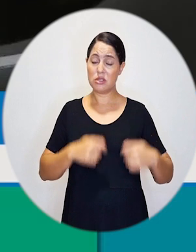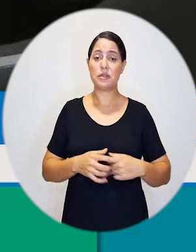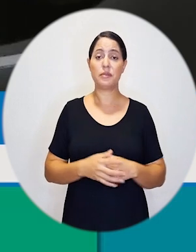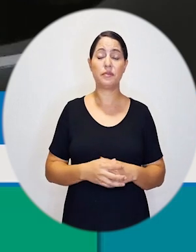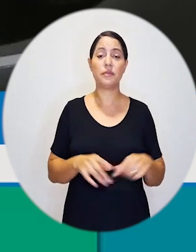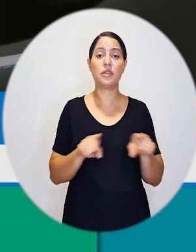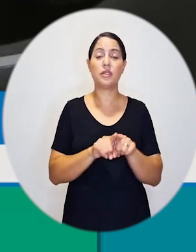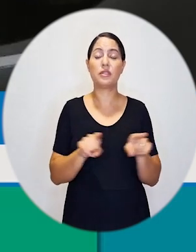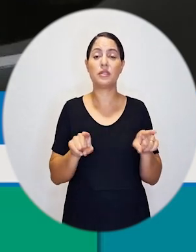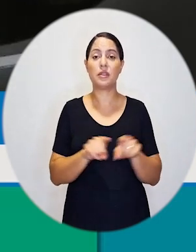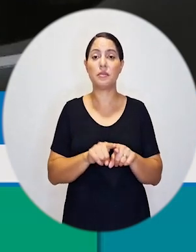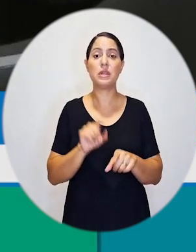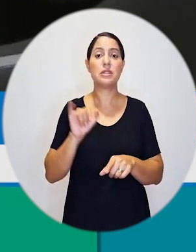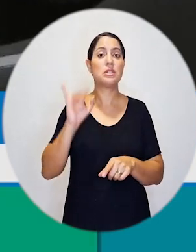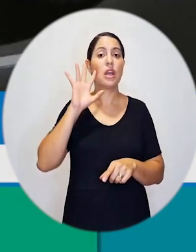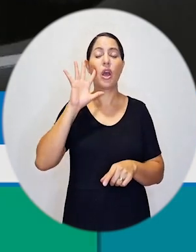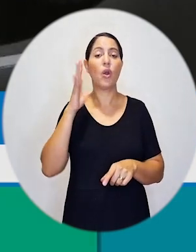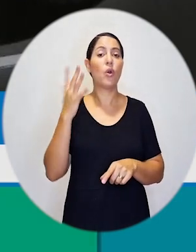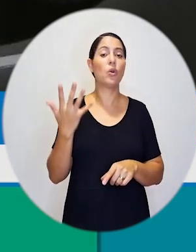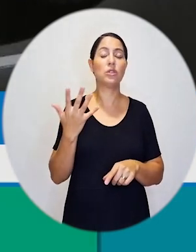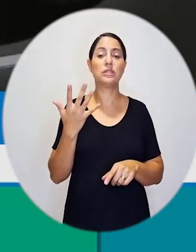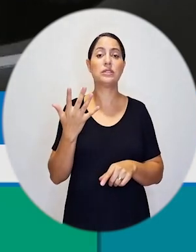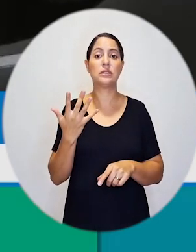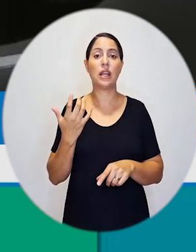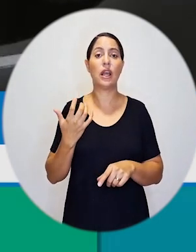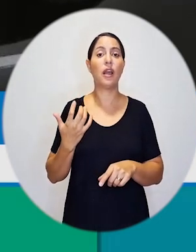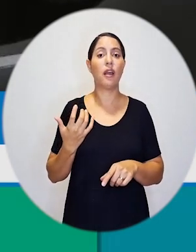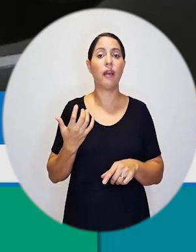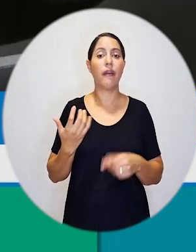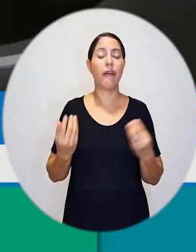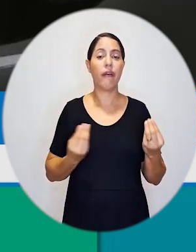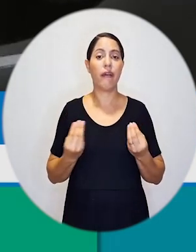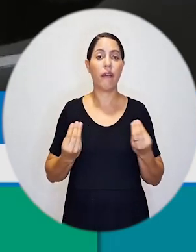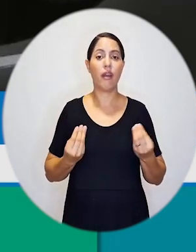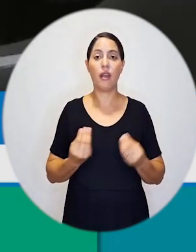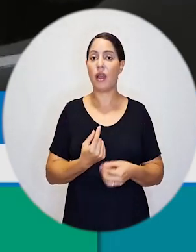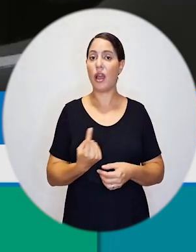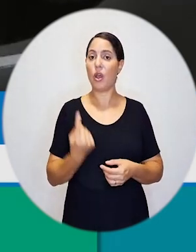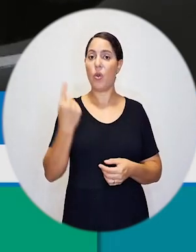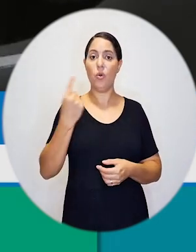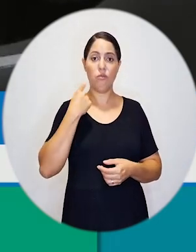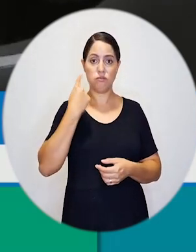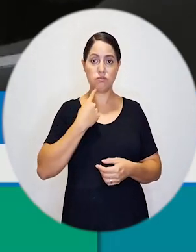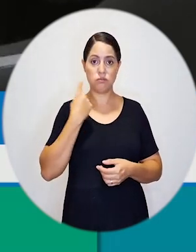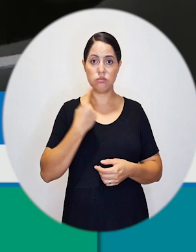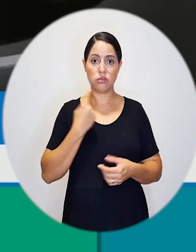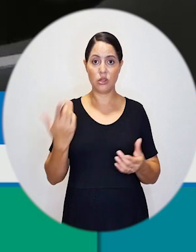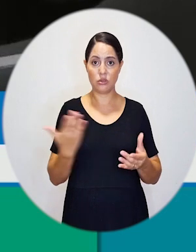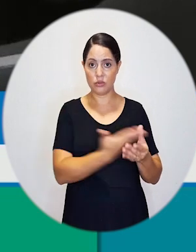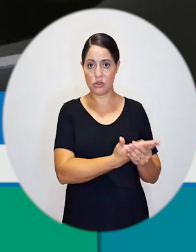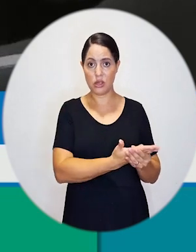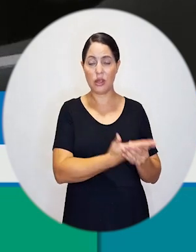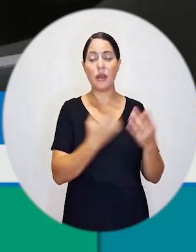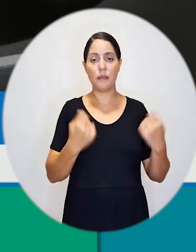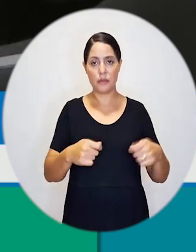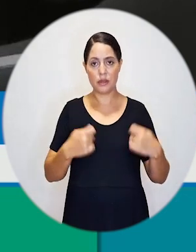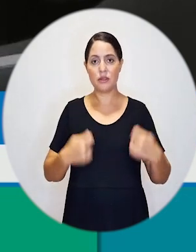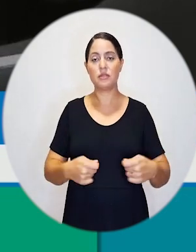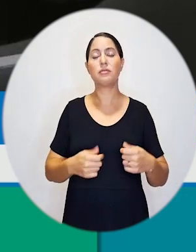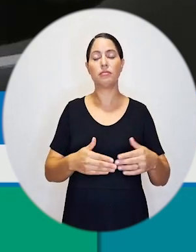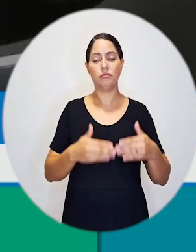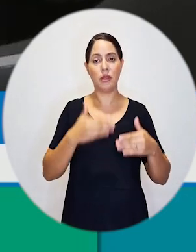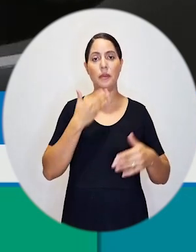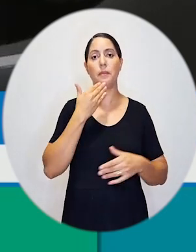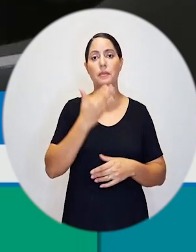luz, suspensão de prazos processuais quando for a única patrona da causa, desde que haja notificação por escrito ao cliente. Parágrafo